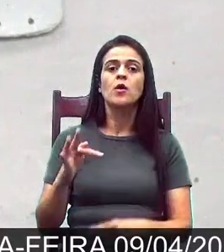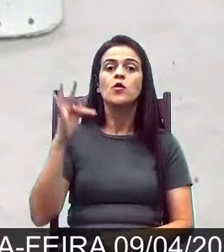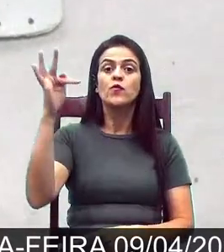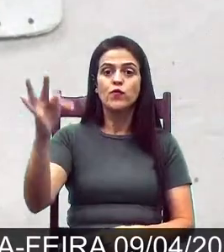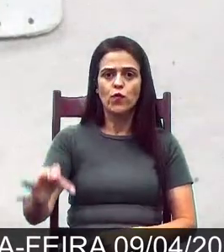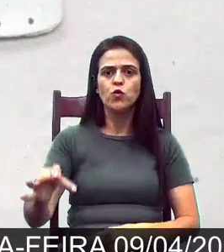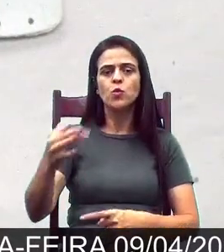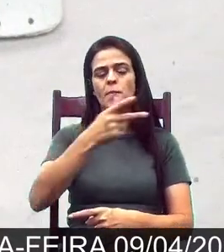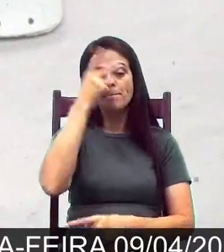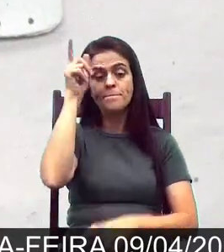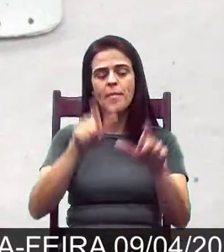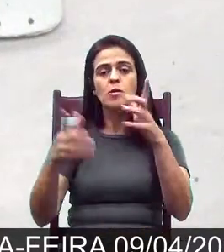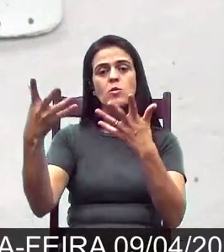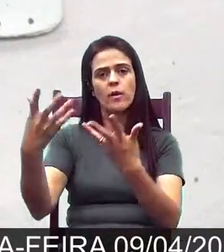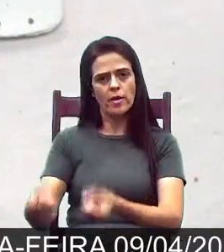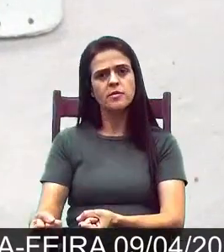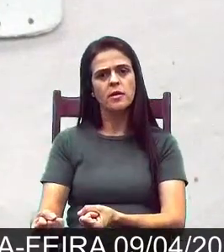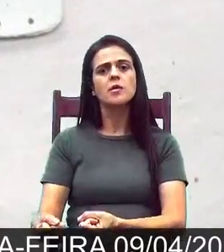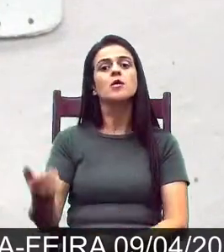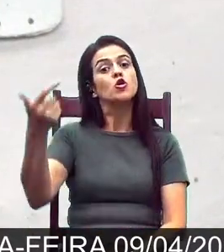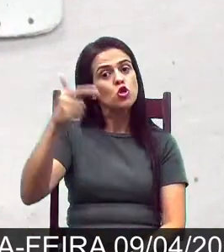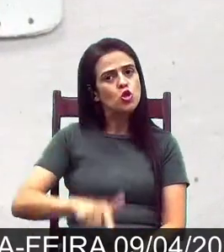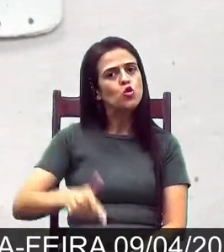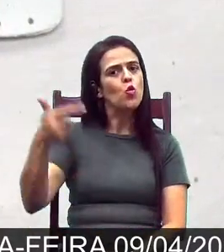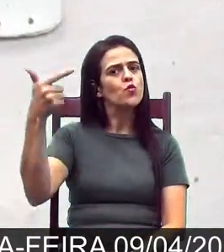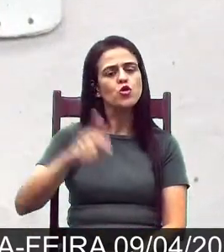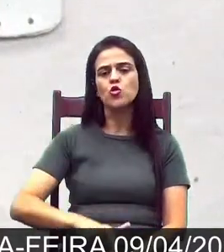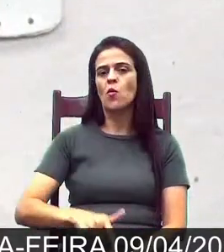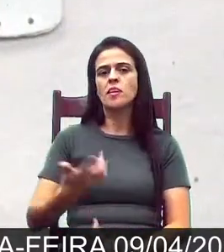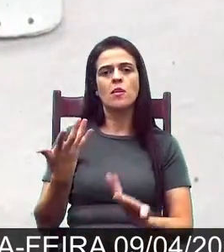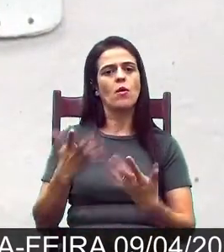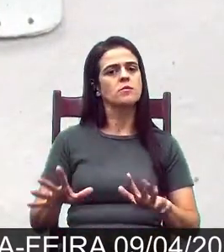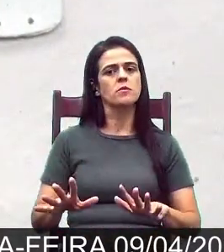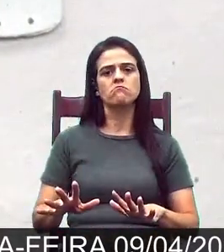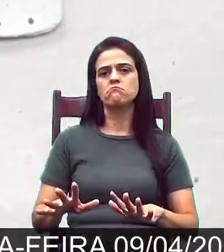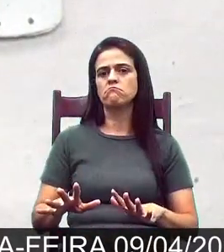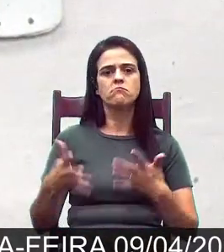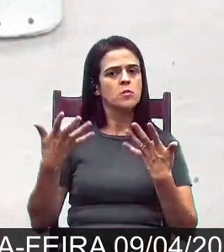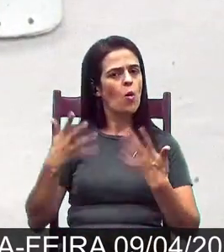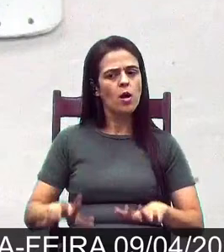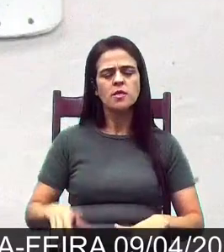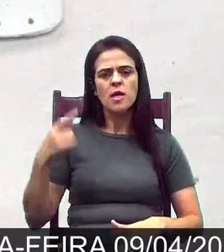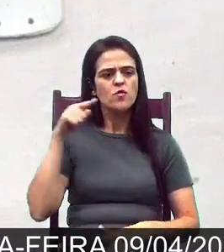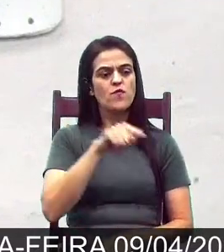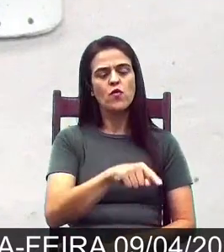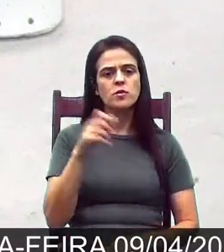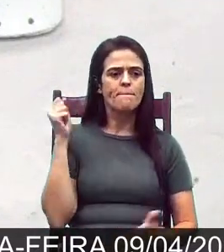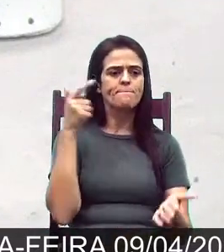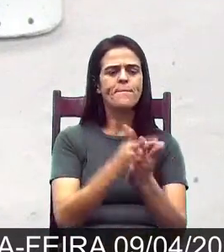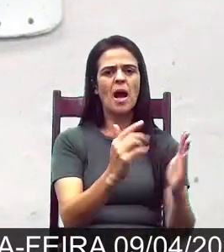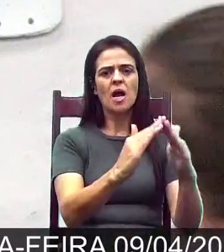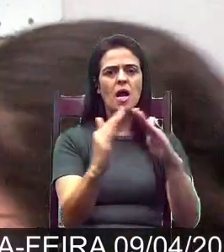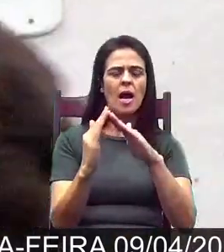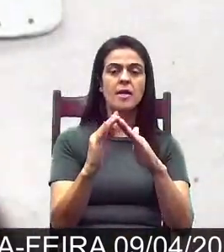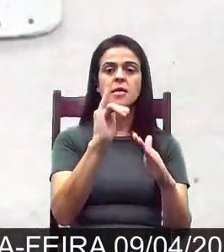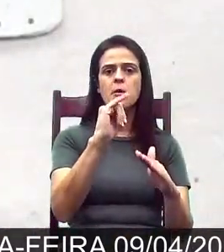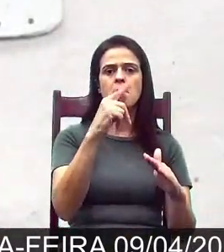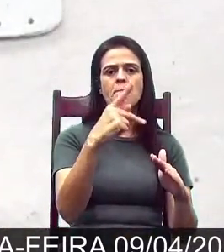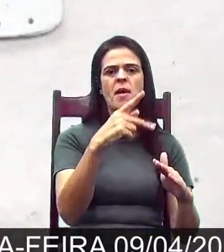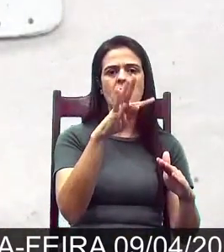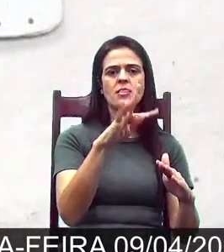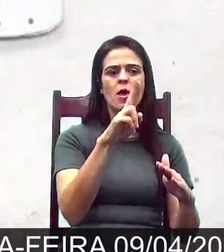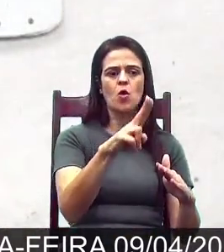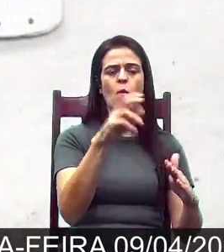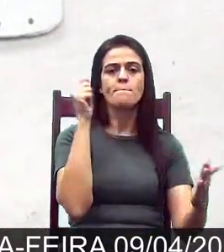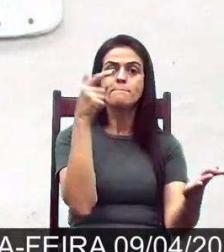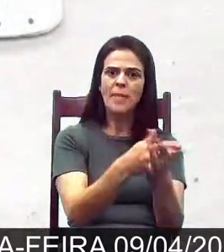ser atendido aí, porque, repito, é inadmissível você receber o IPTU, receber os impostos e